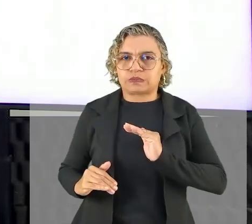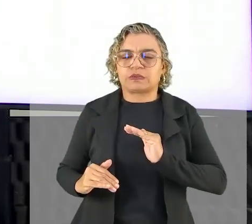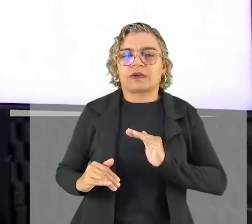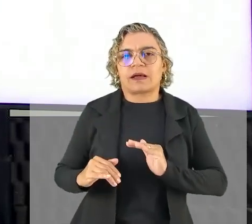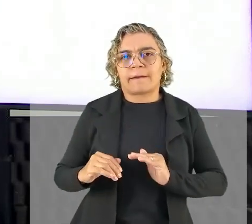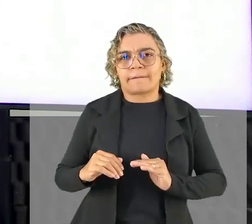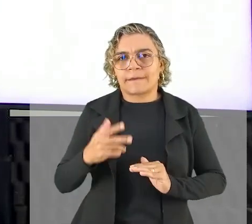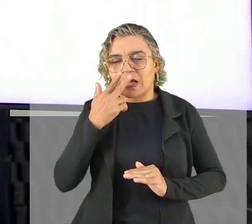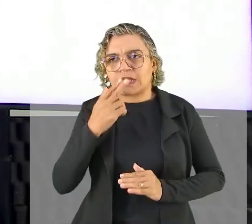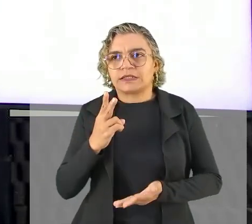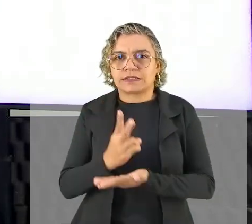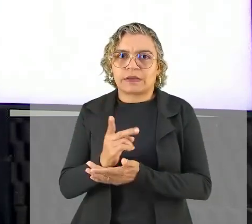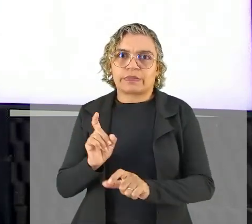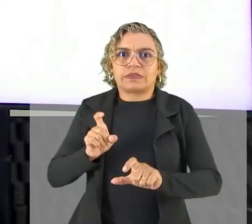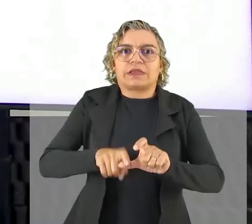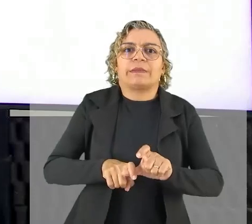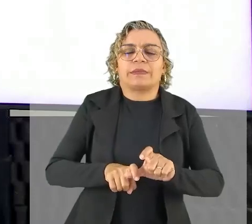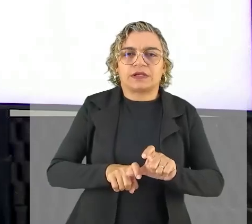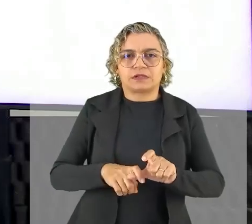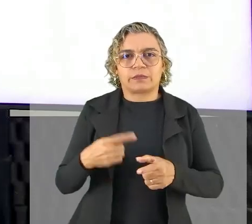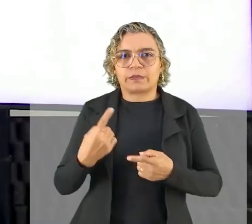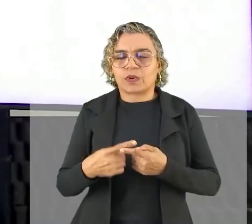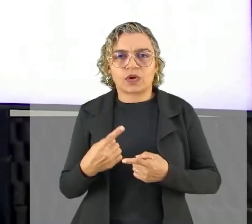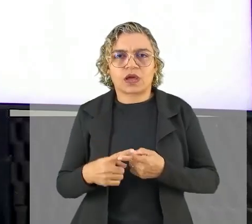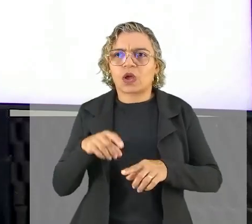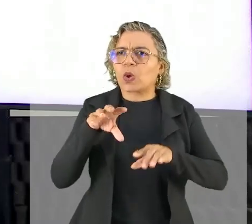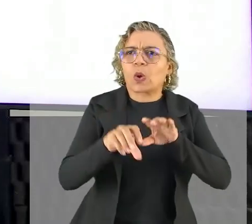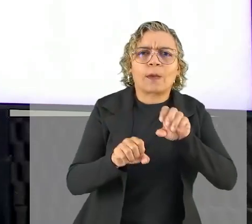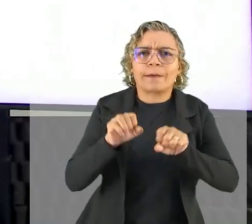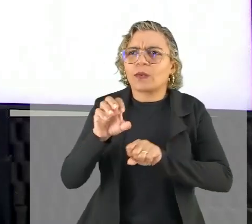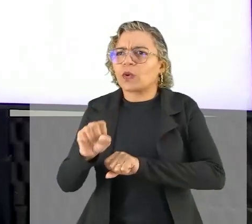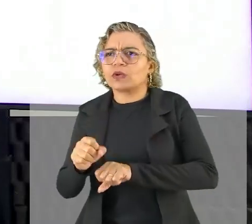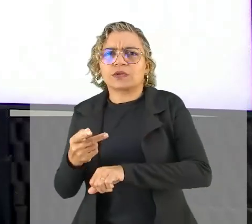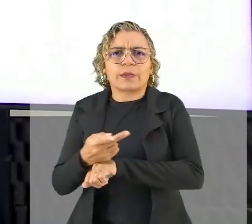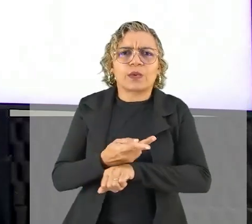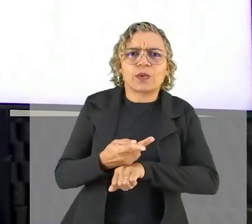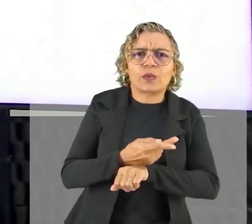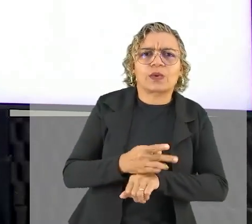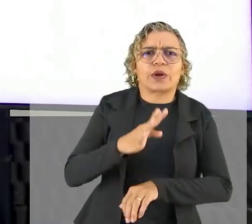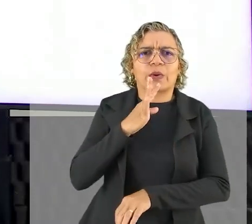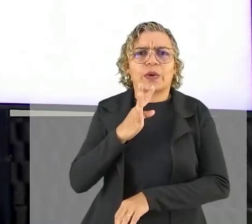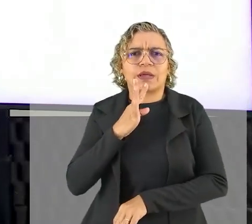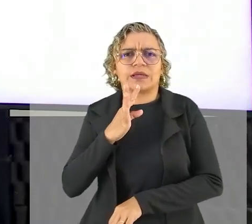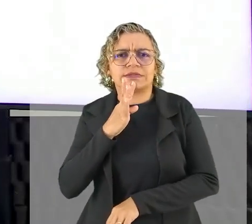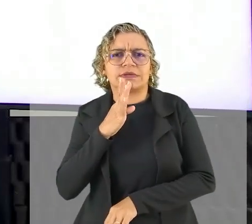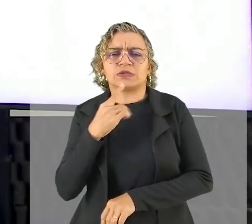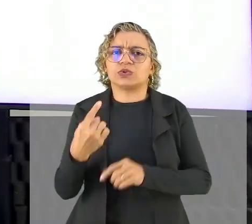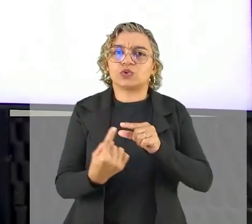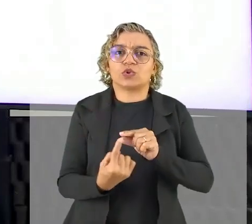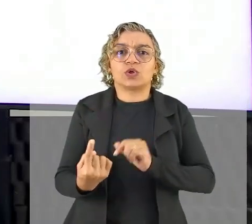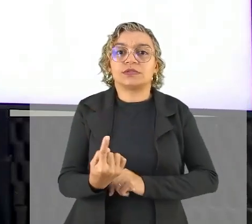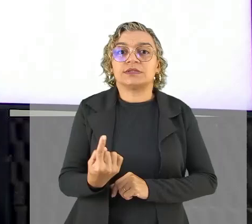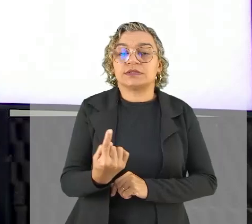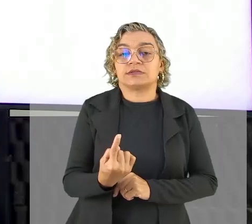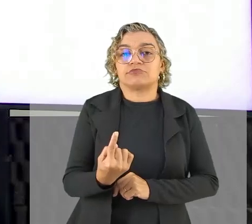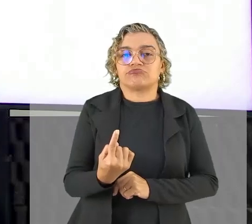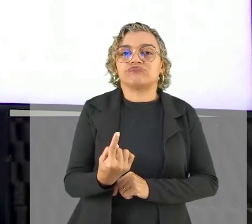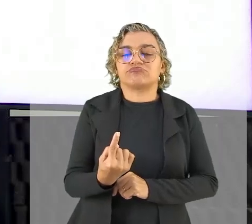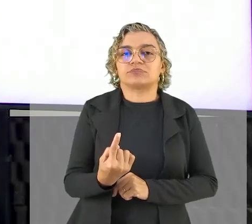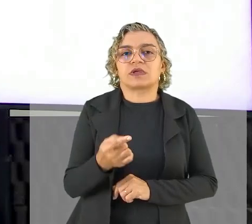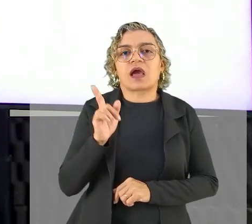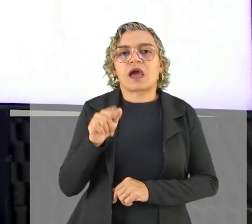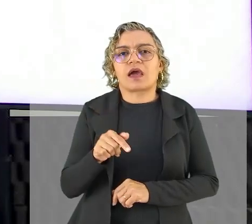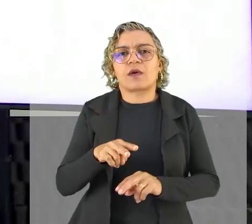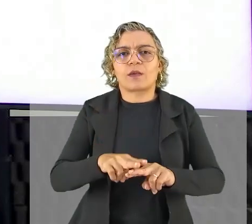um estado em que ele não busca conhecer por si mesmo, né? O motivo disso é puro